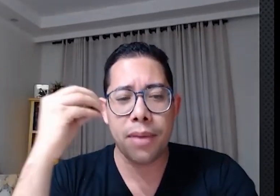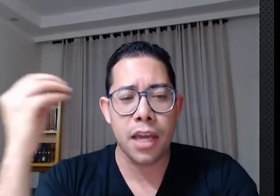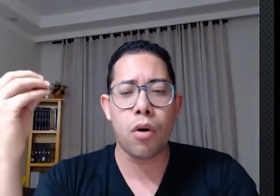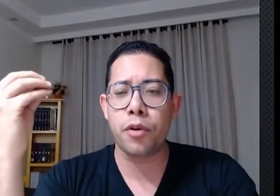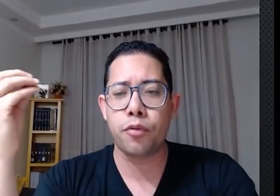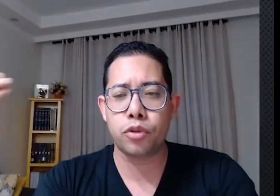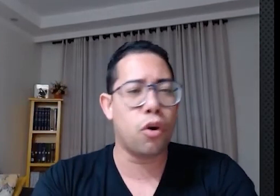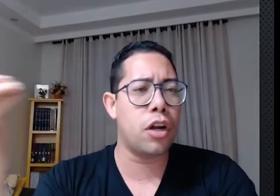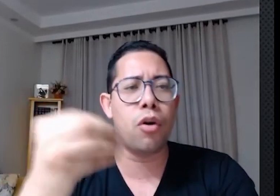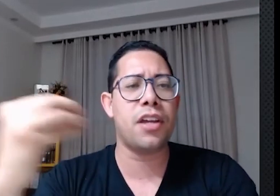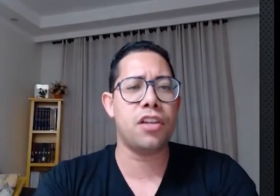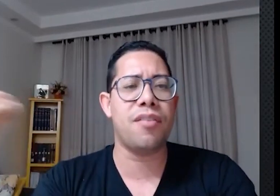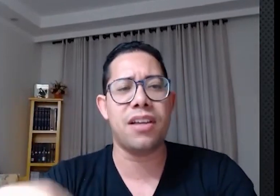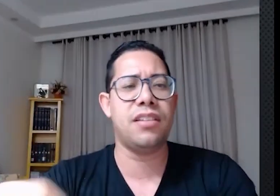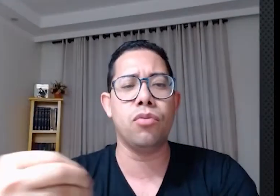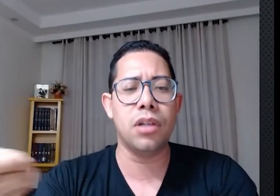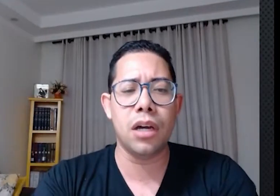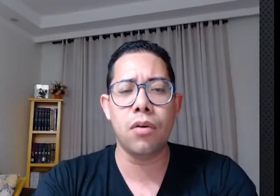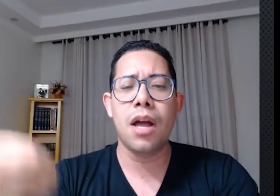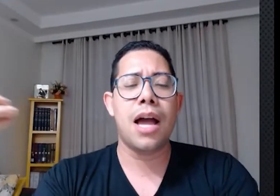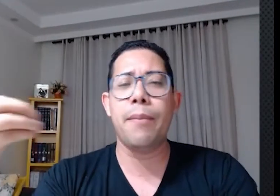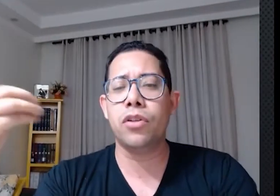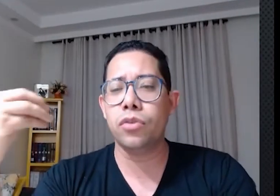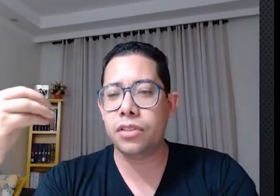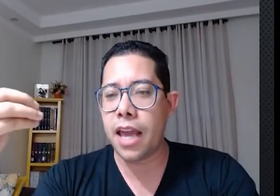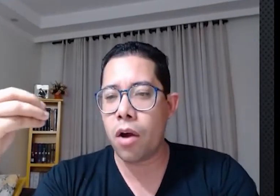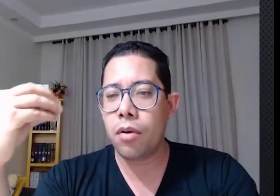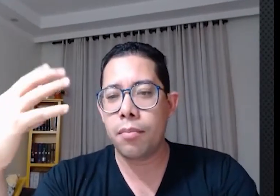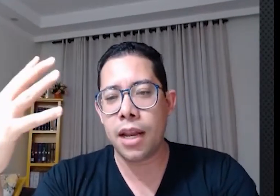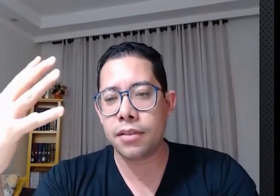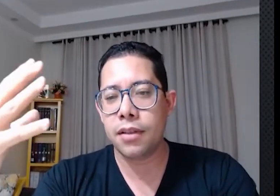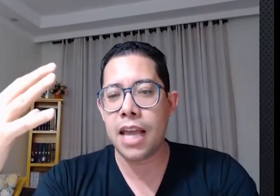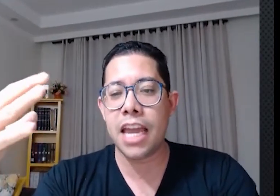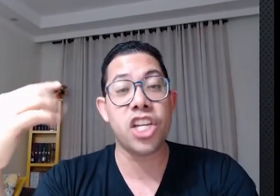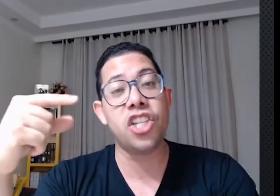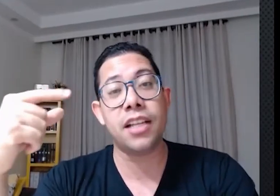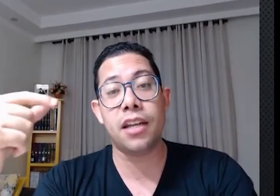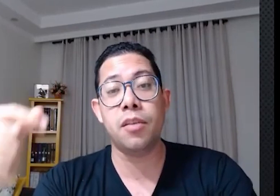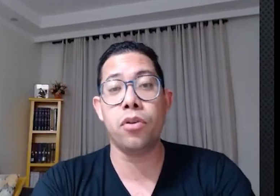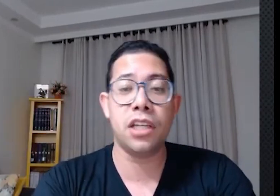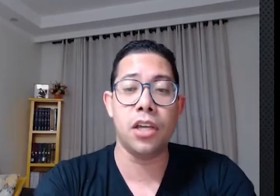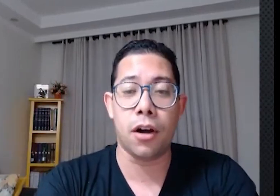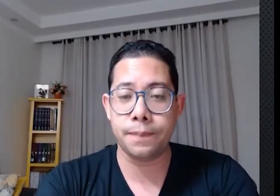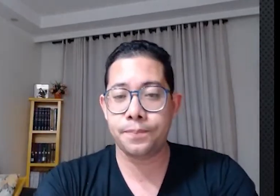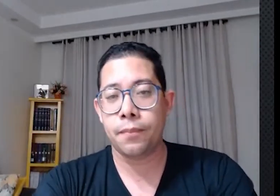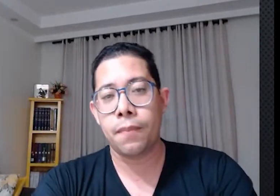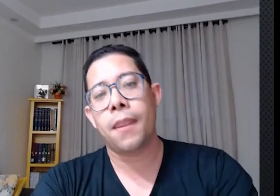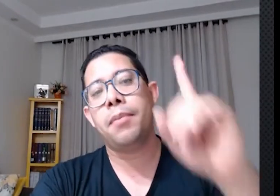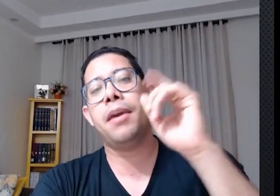precisa saber como que funciona, como que a gente vai fazer ou não. Ai, meu Deus do céu. Beleza. E aí a gente entra nesse ponto aqui,